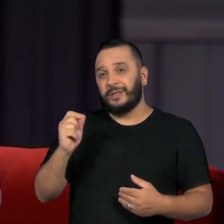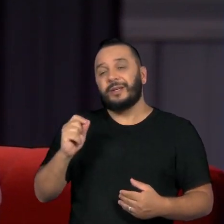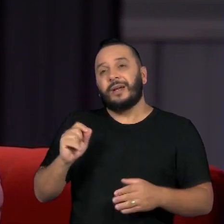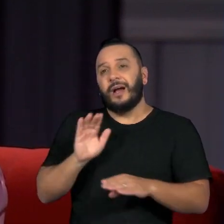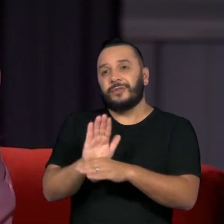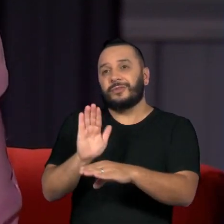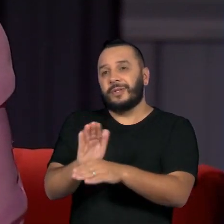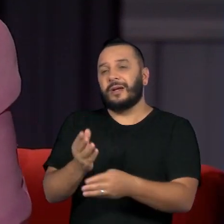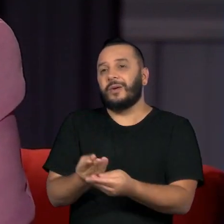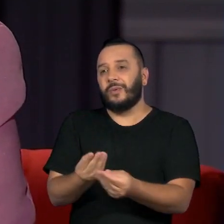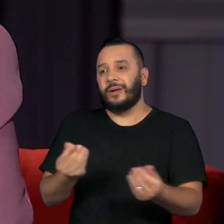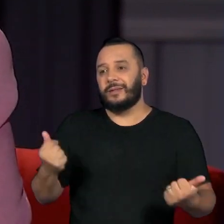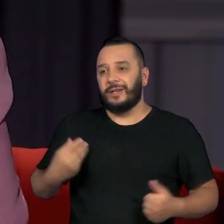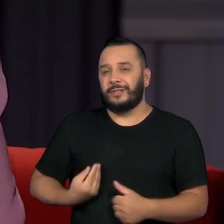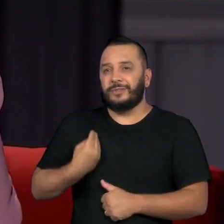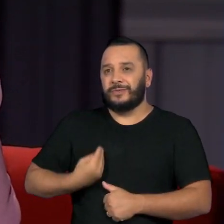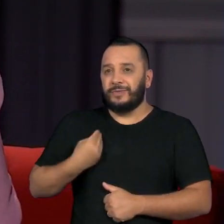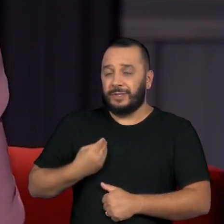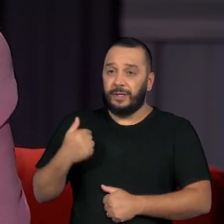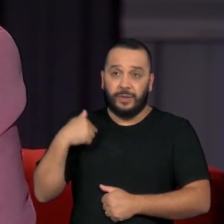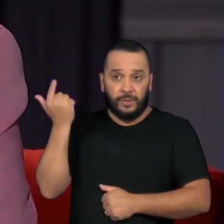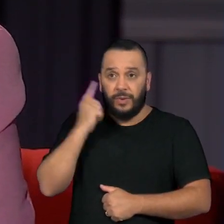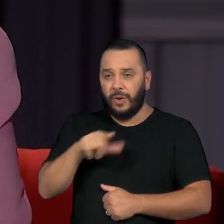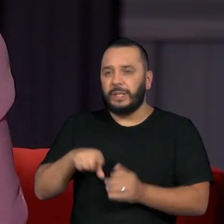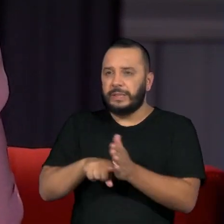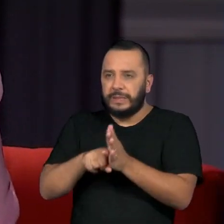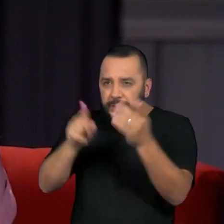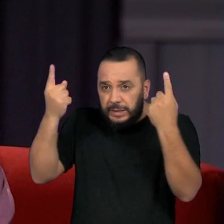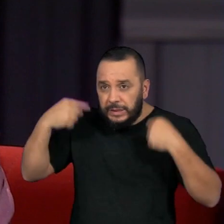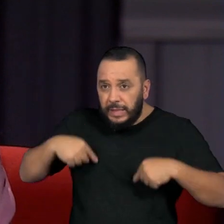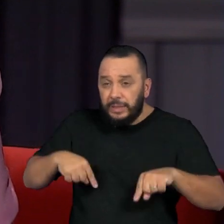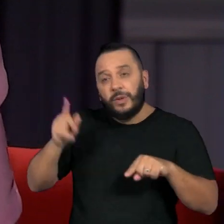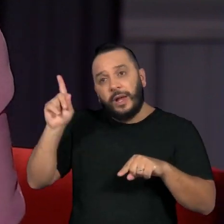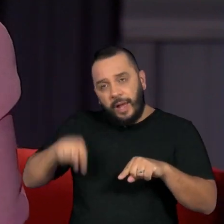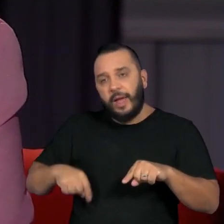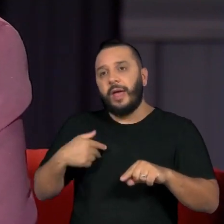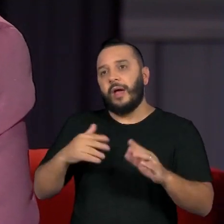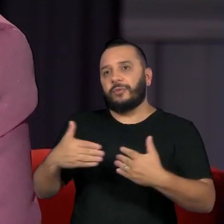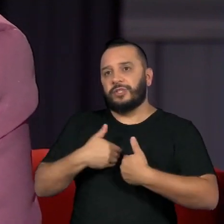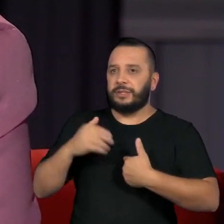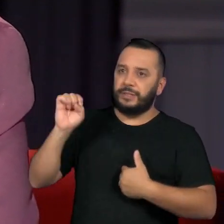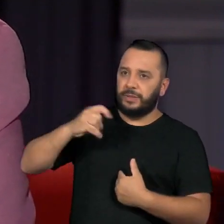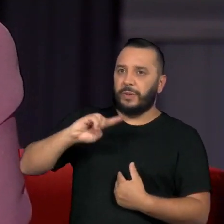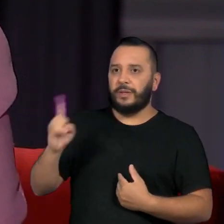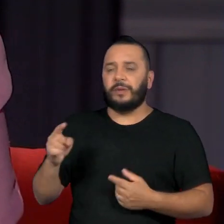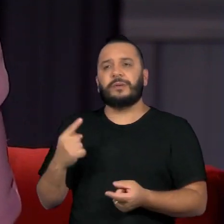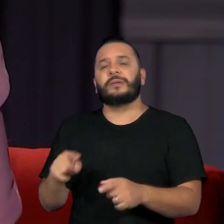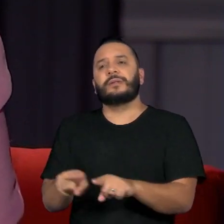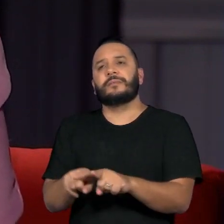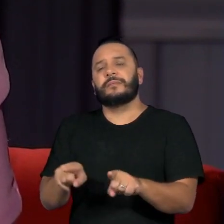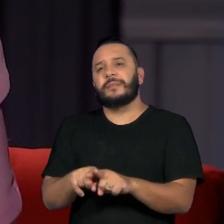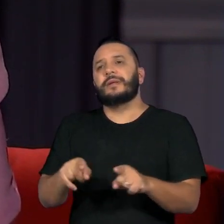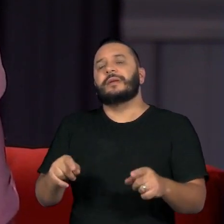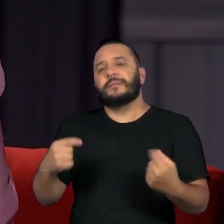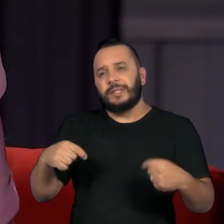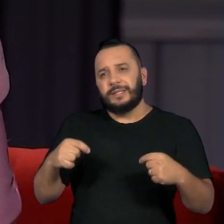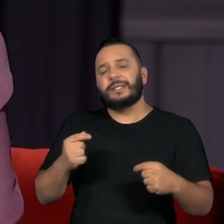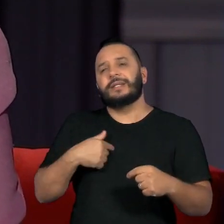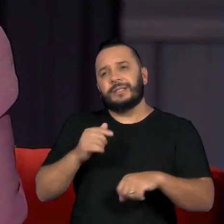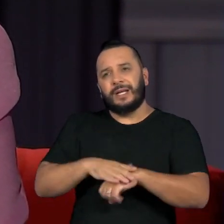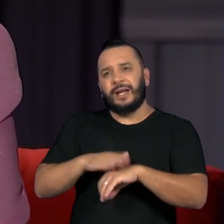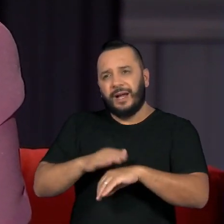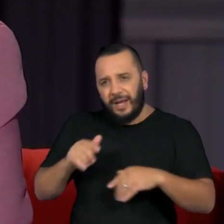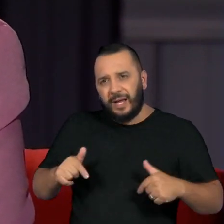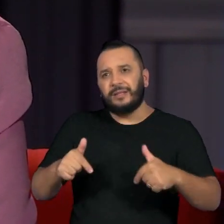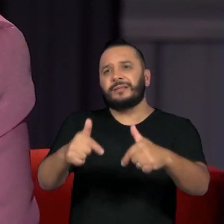vida, para que a gente pelo menos tenha acesso a um diagnóstico, acesso a uma terapia. Poxa, por que não tem políticas de verdade, de inclusão, para que o